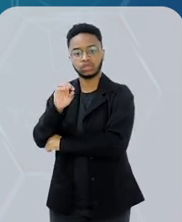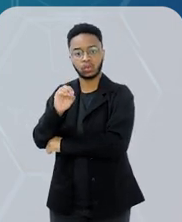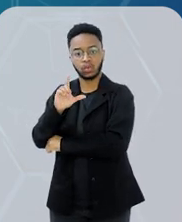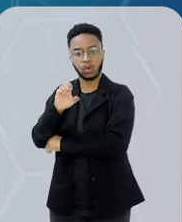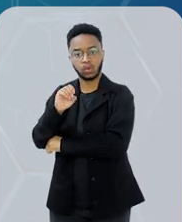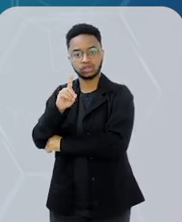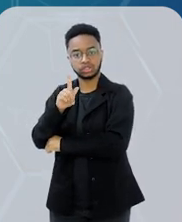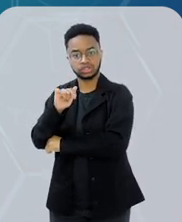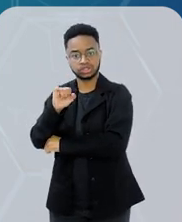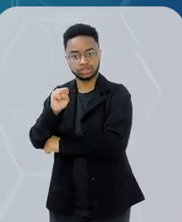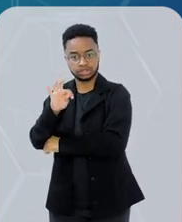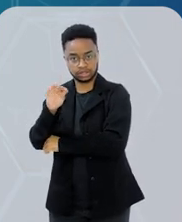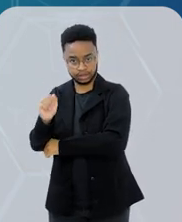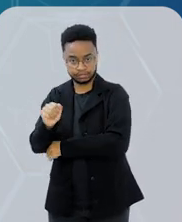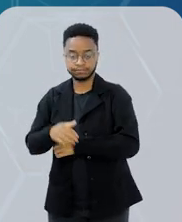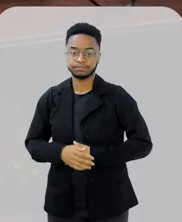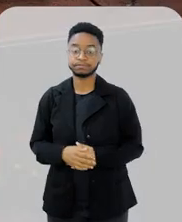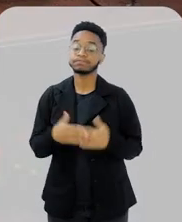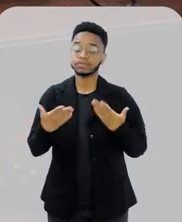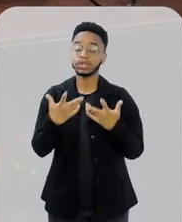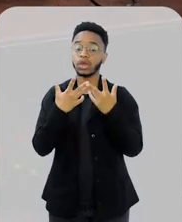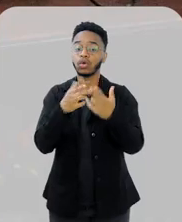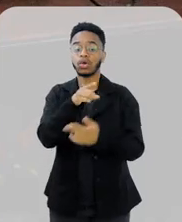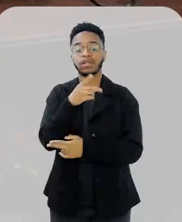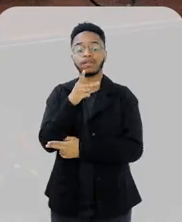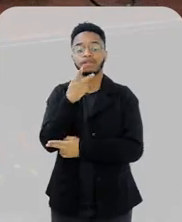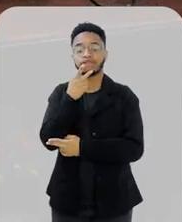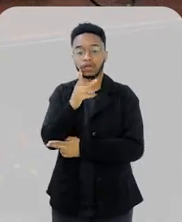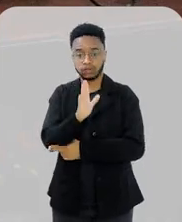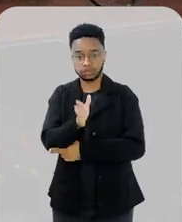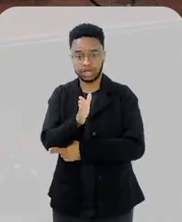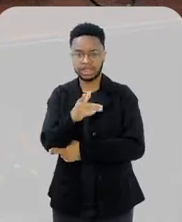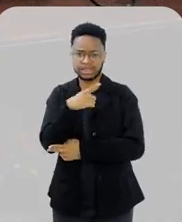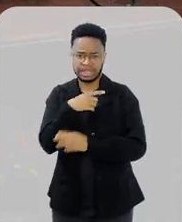Doutor Matheus, nesse sentido aí que o doutor Walter já estava falando,